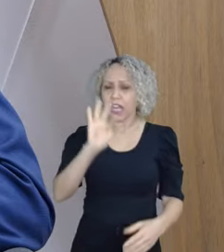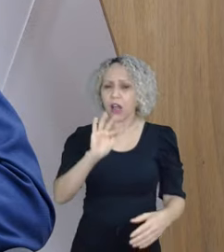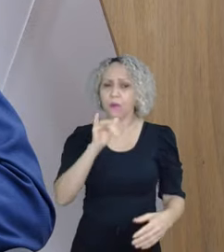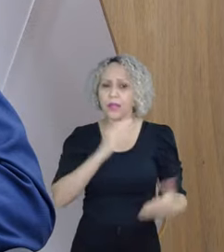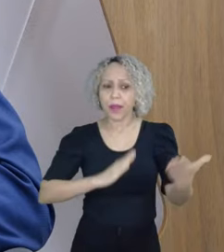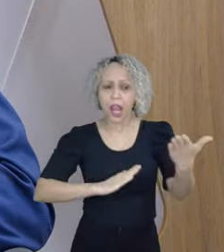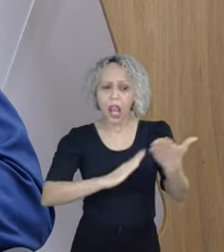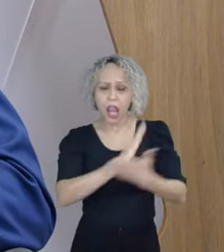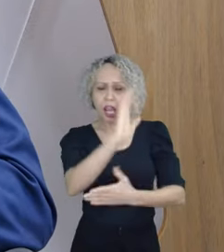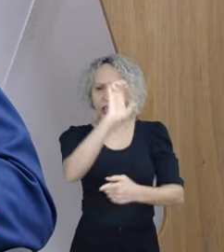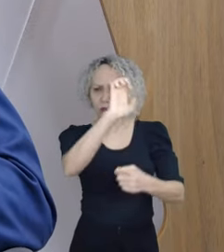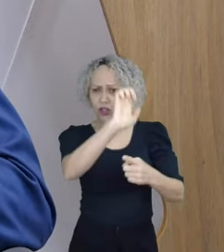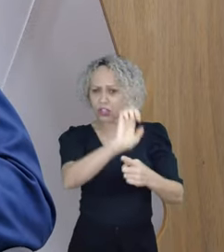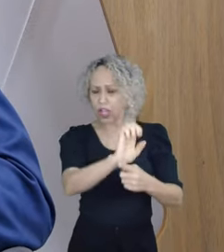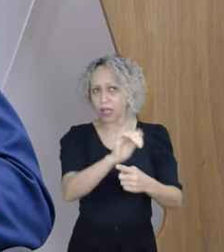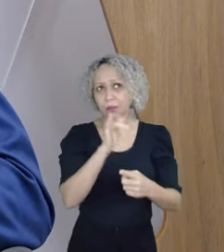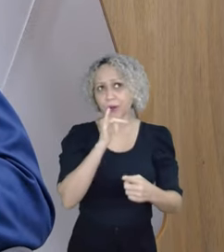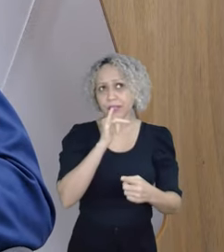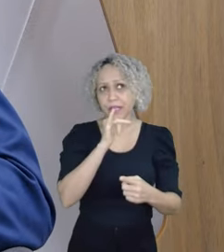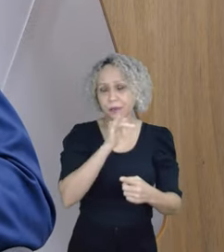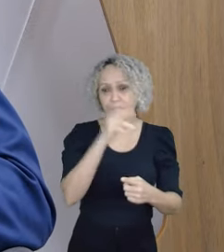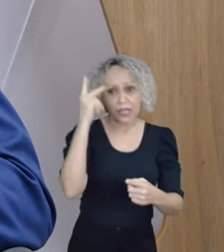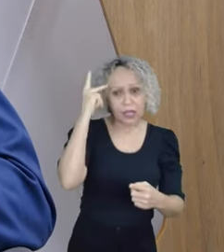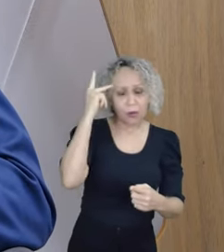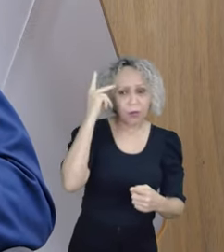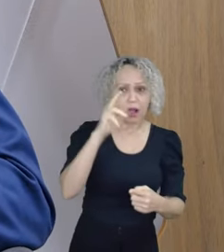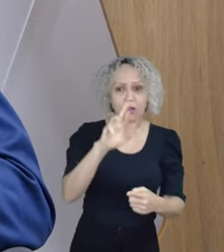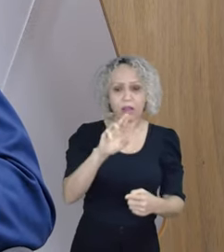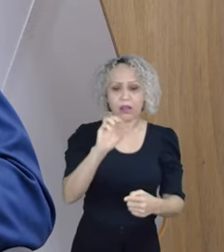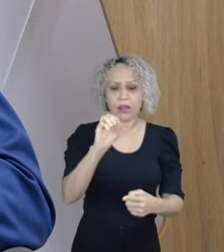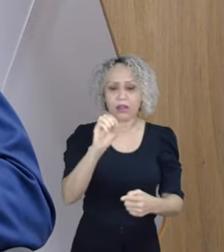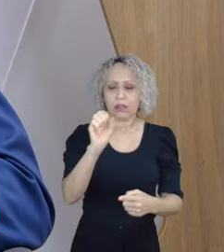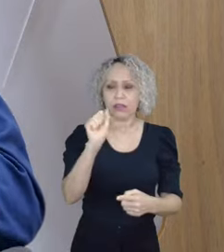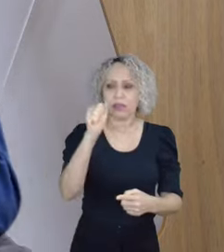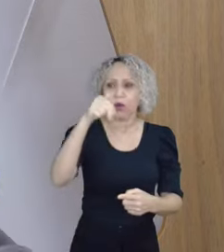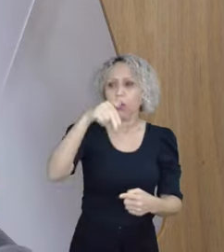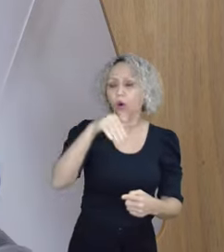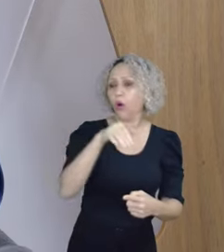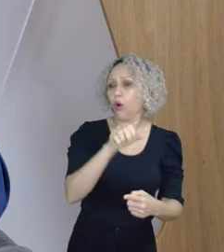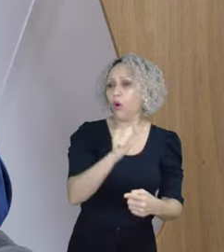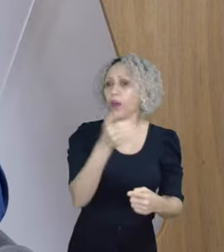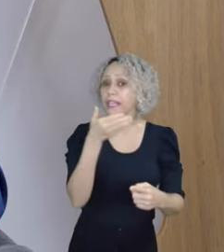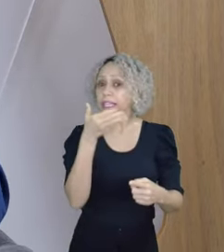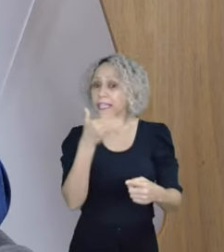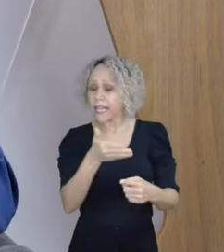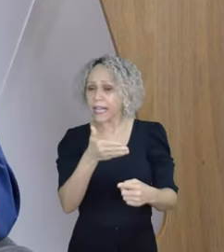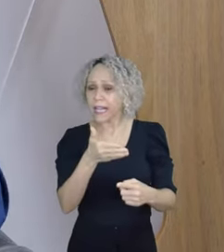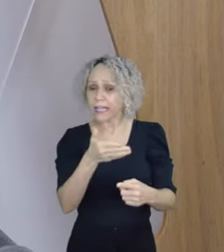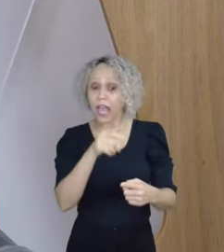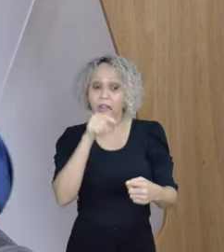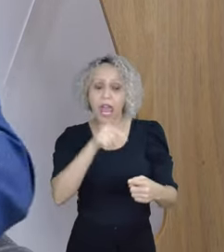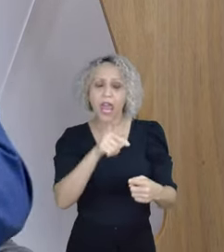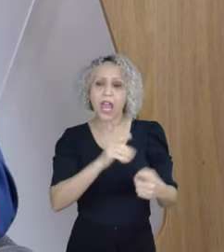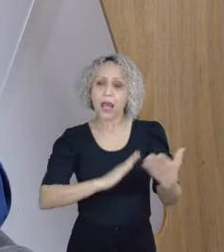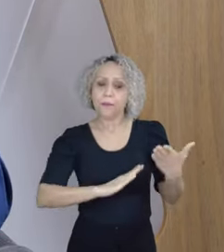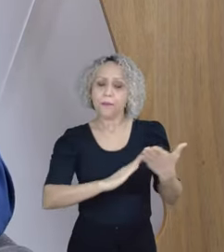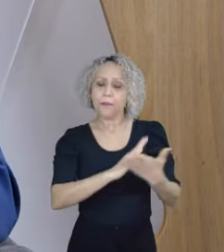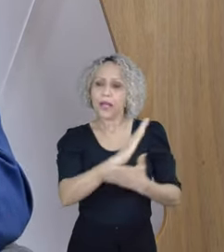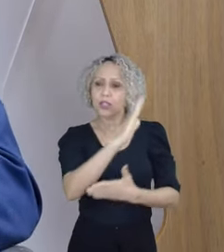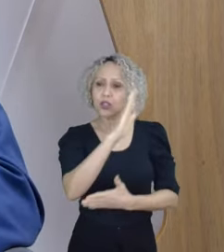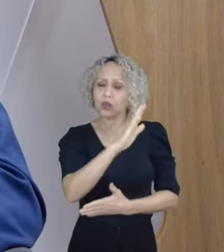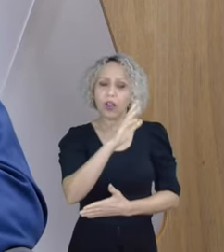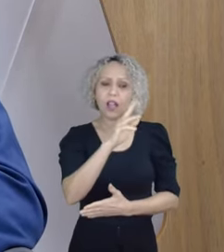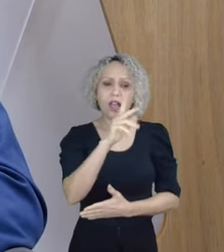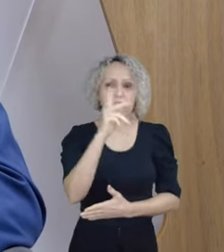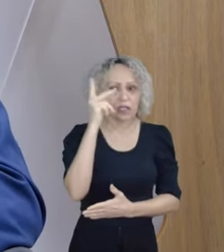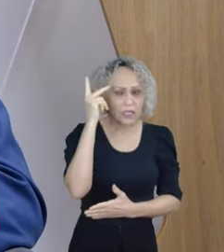São Paulo, e aí passar a ter residência no Paraná, ter uma vida no Paraná, para se preparar para uma outra disputa agora, fora de